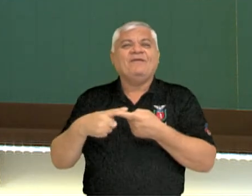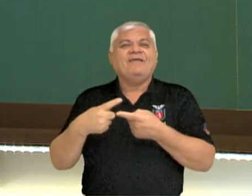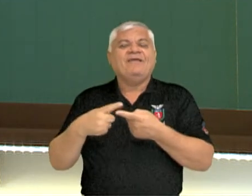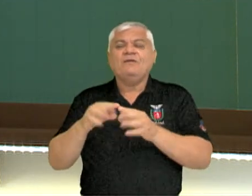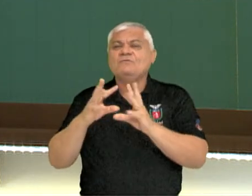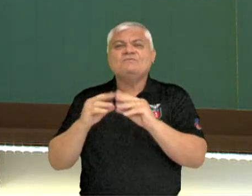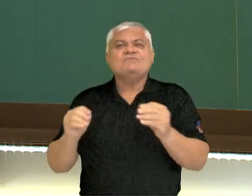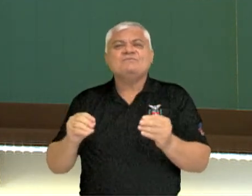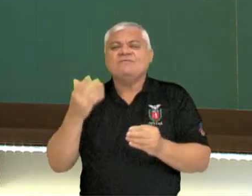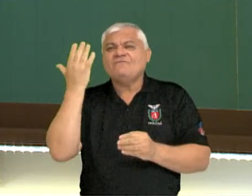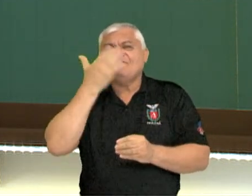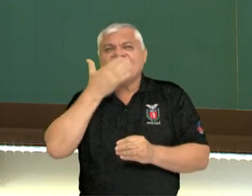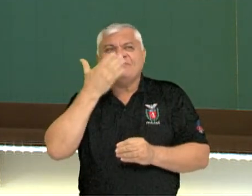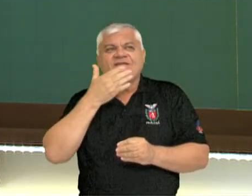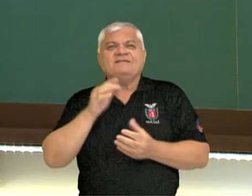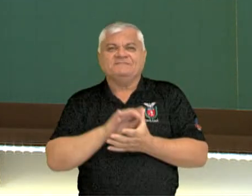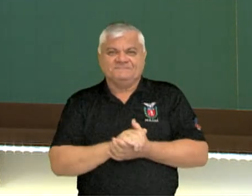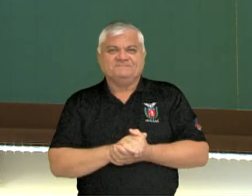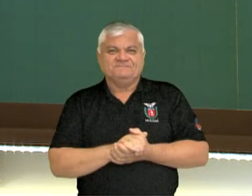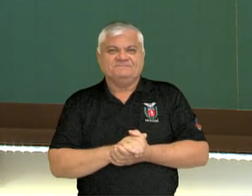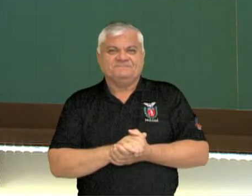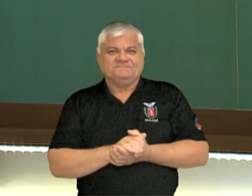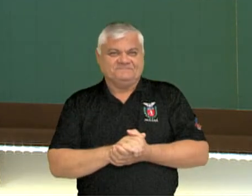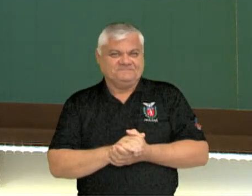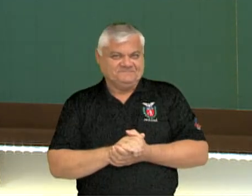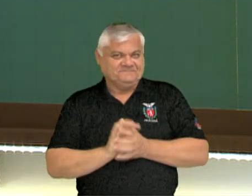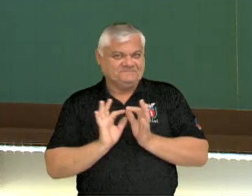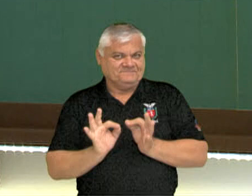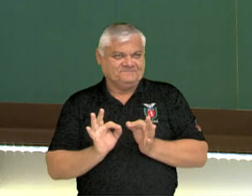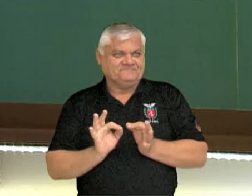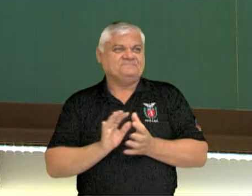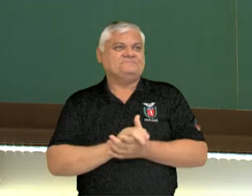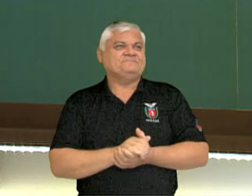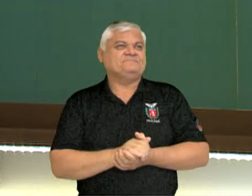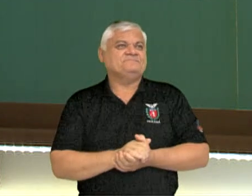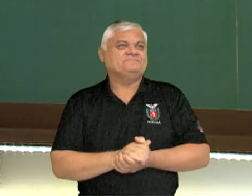quase não enxerga ele na estruturinha da planta lá.